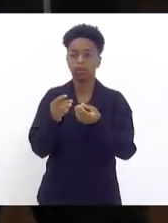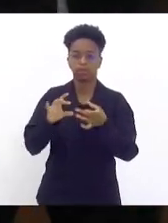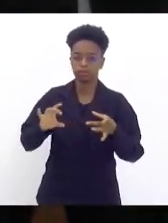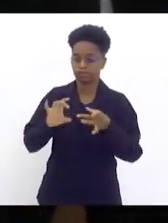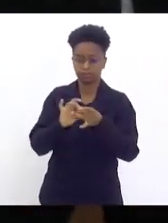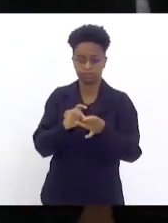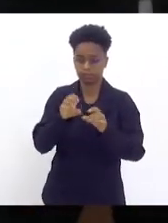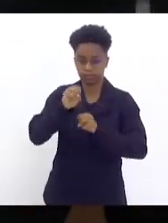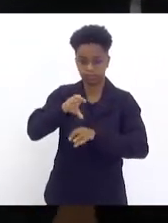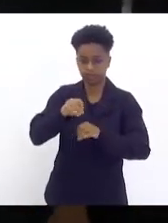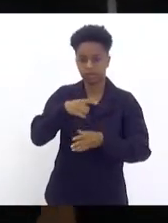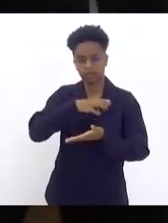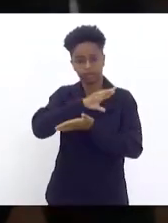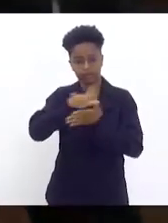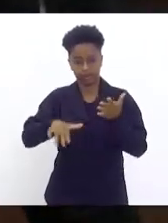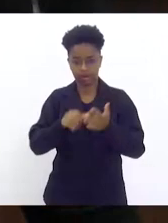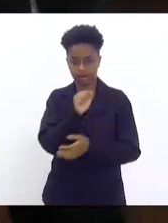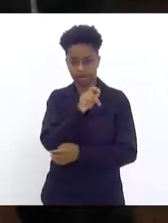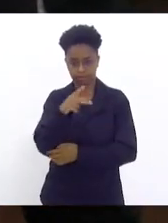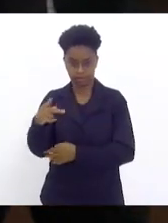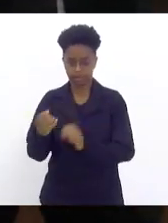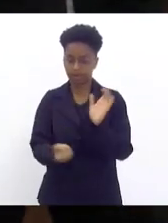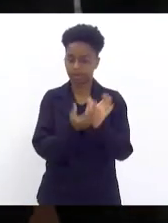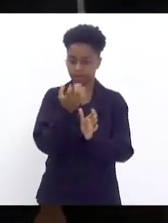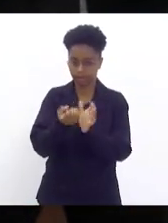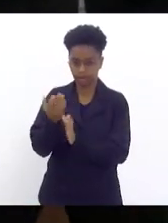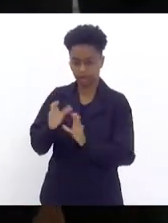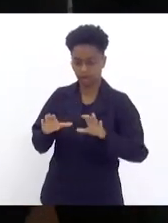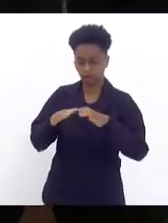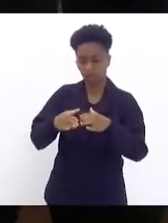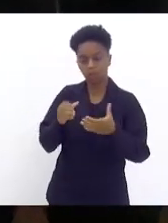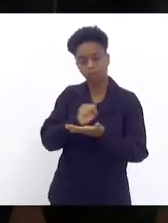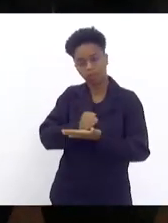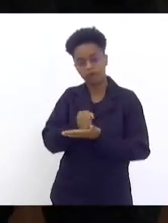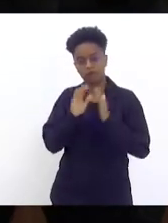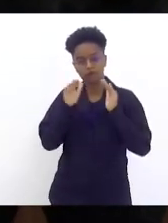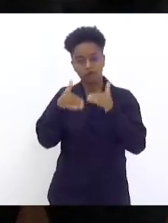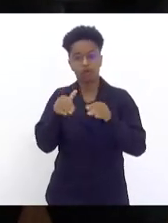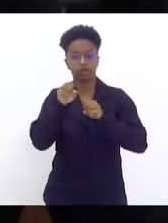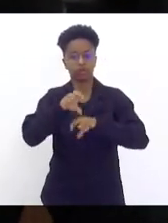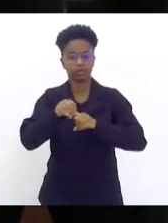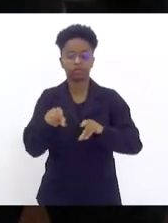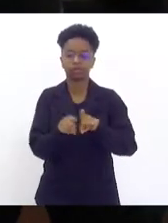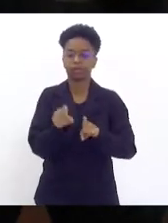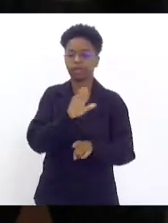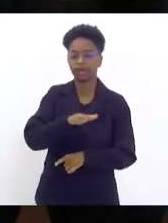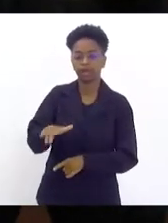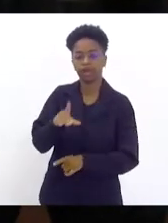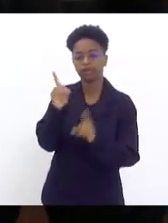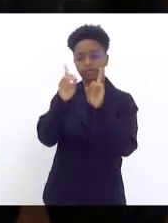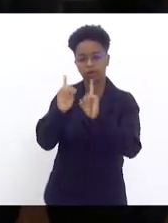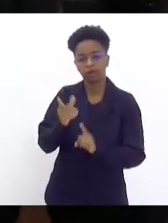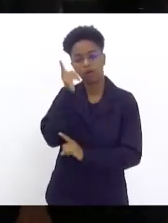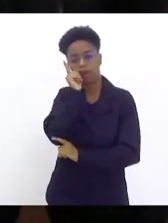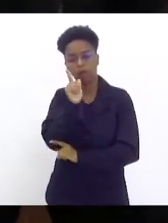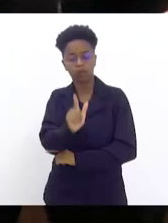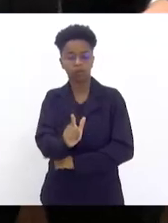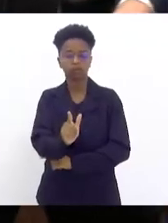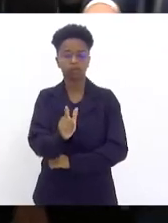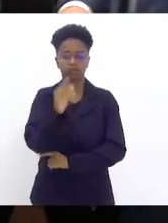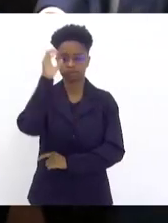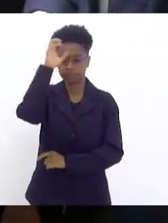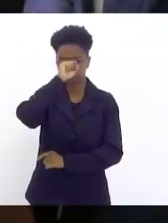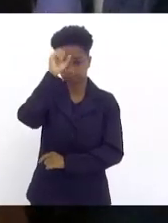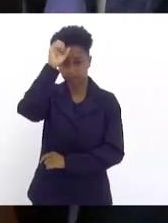diversos aplicativos são criados pelos gamers focado com educação que é criança com deficiência consiga ter